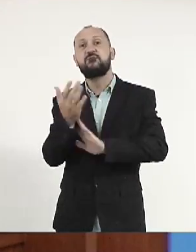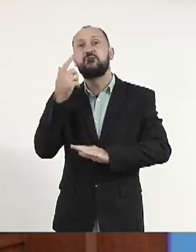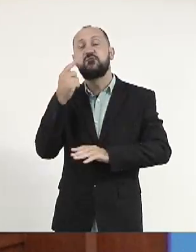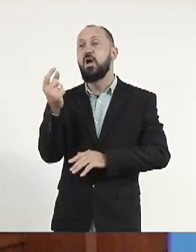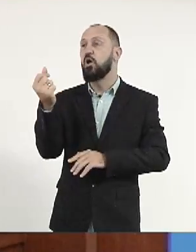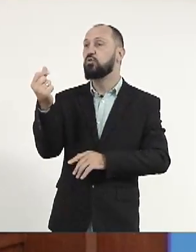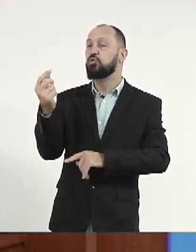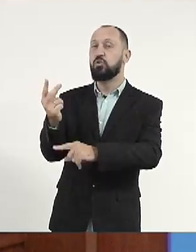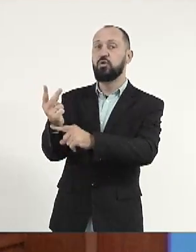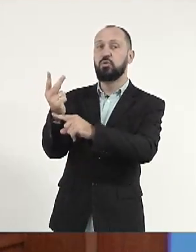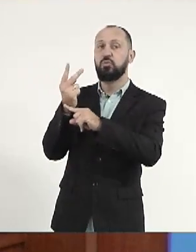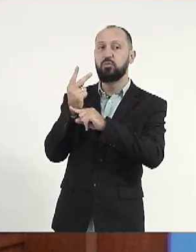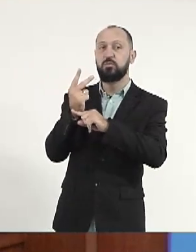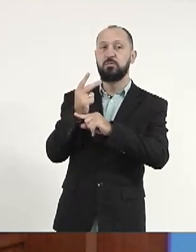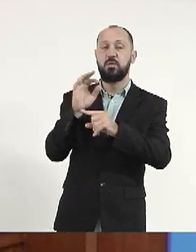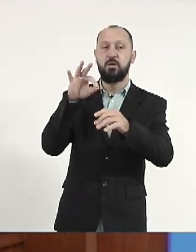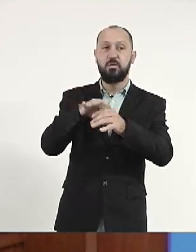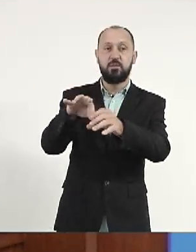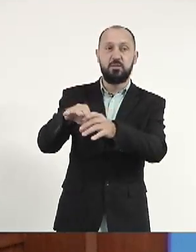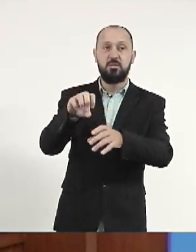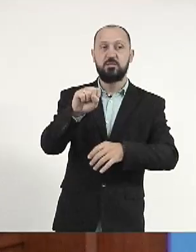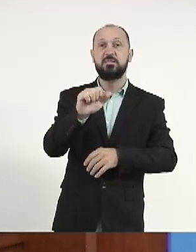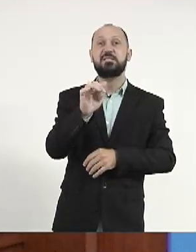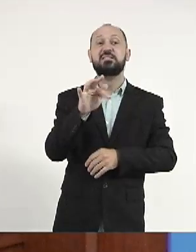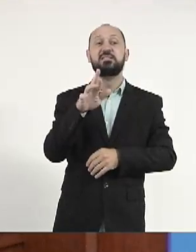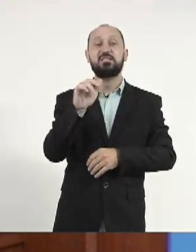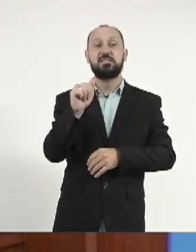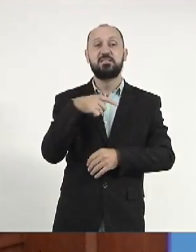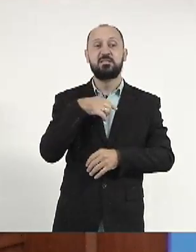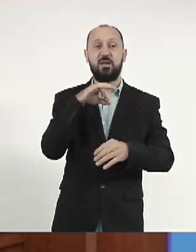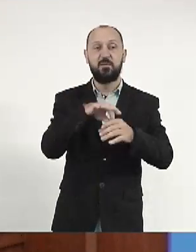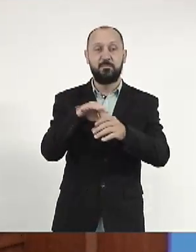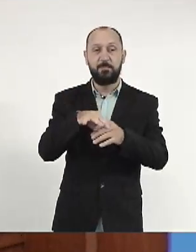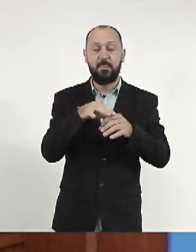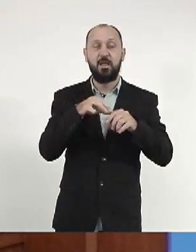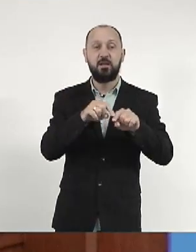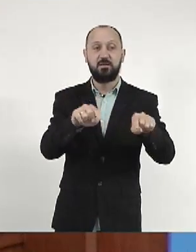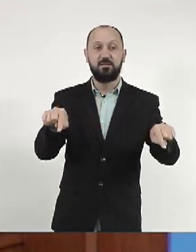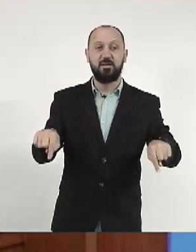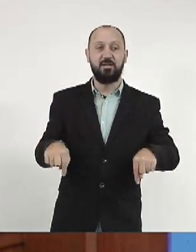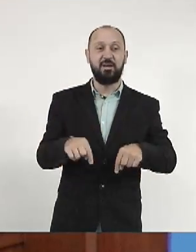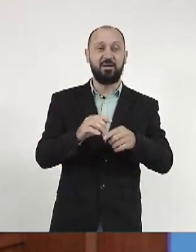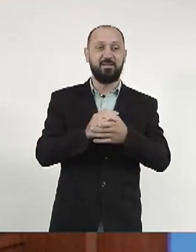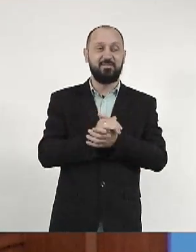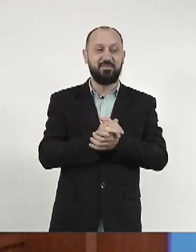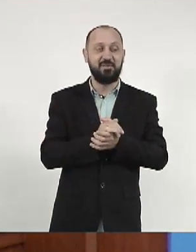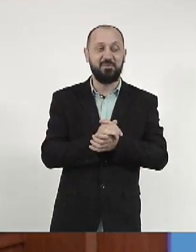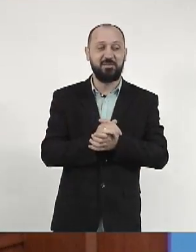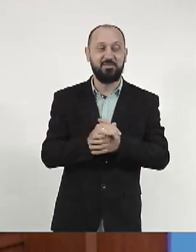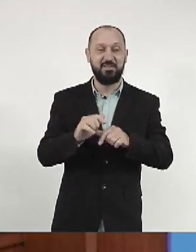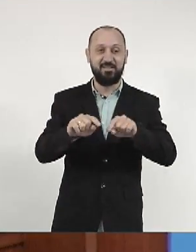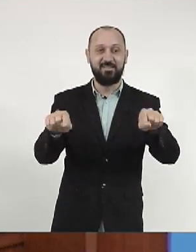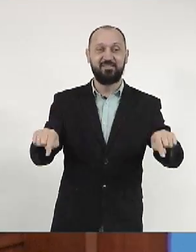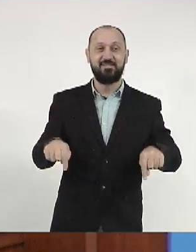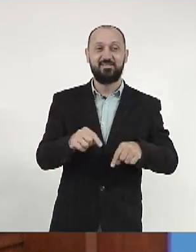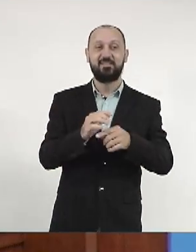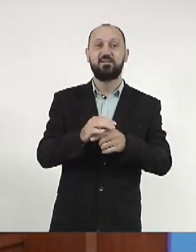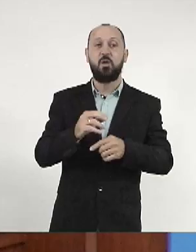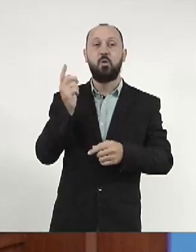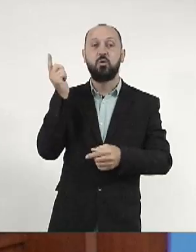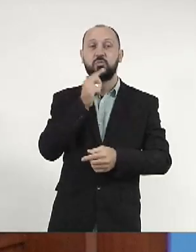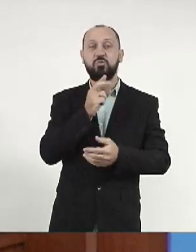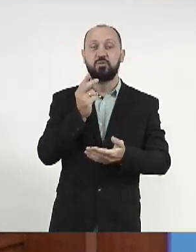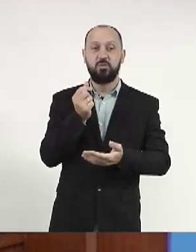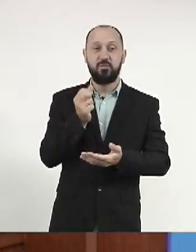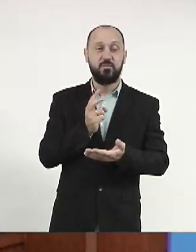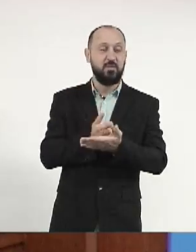pega o crédito, plano safra, planta na sua propriedade, produz e continua ganhando